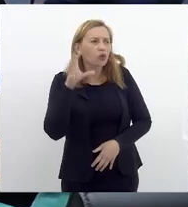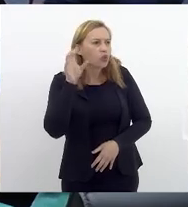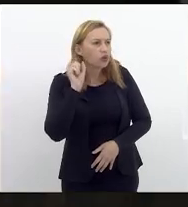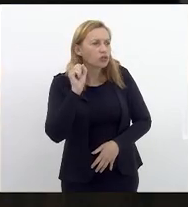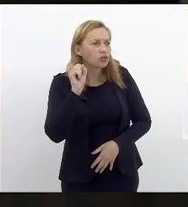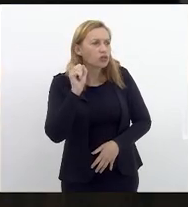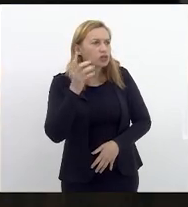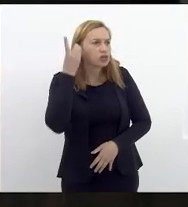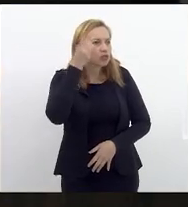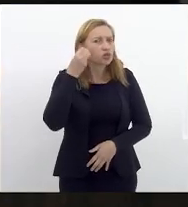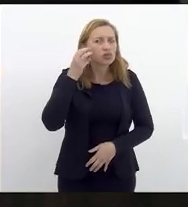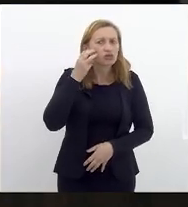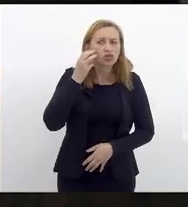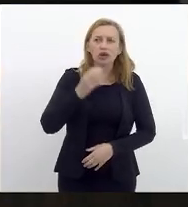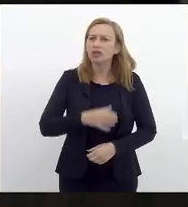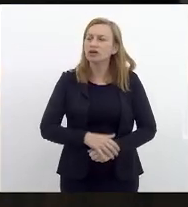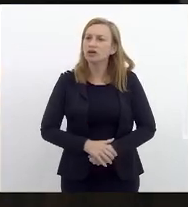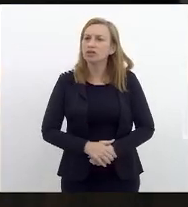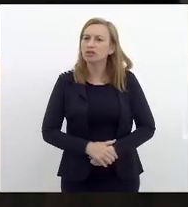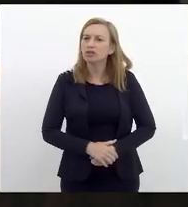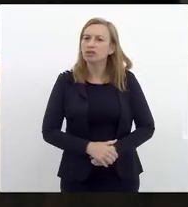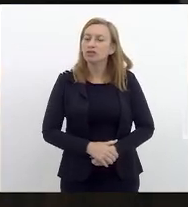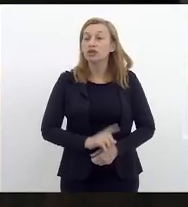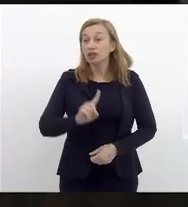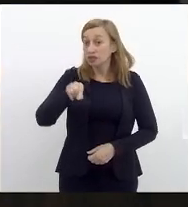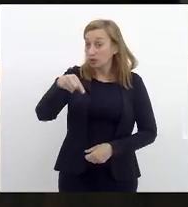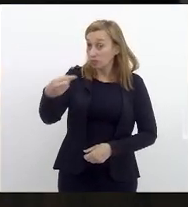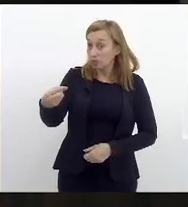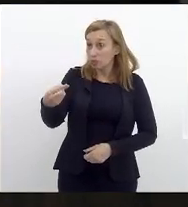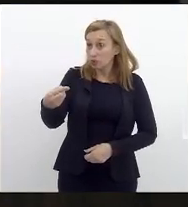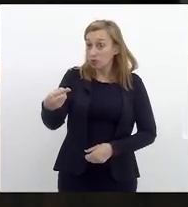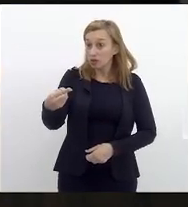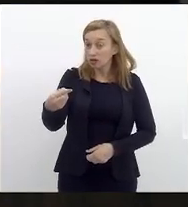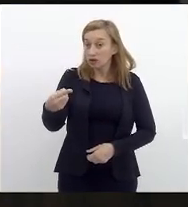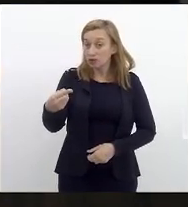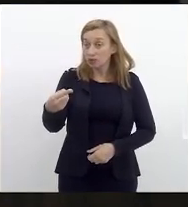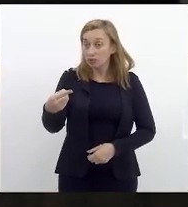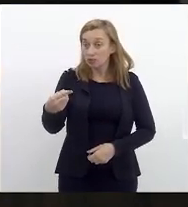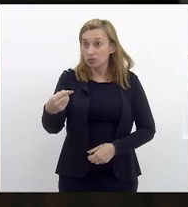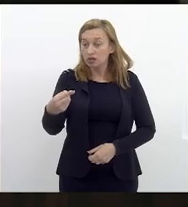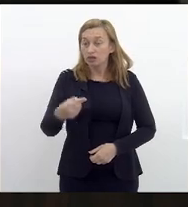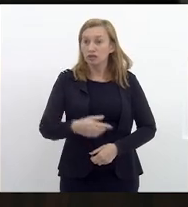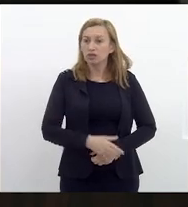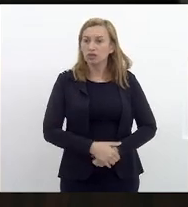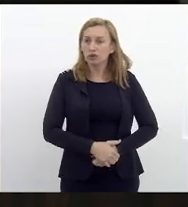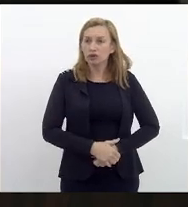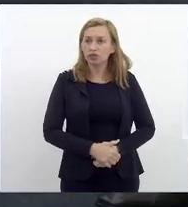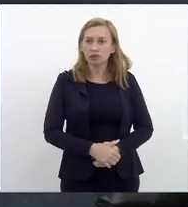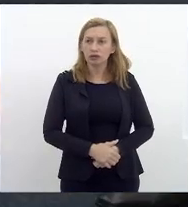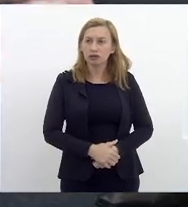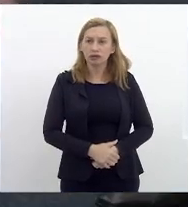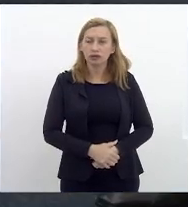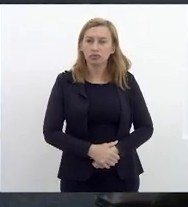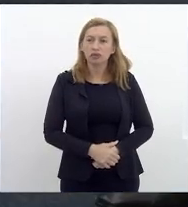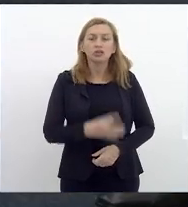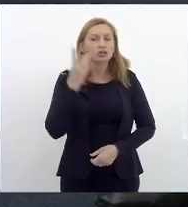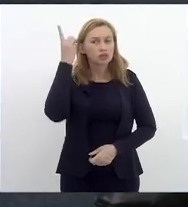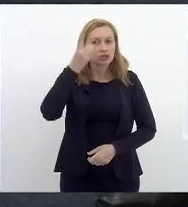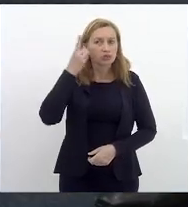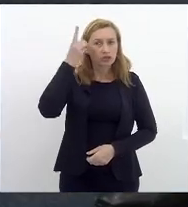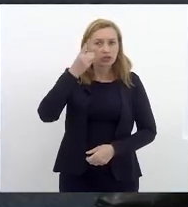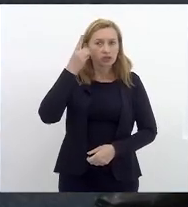o Valdeque e em seguida vamos deliberar. Deputado Márcio